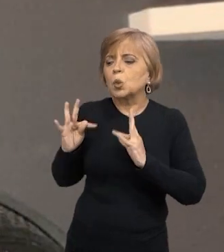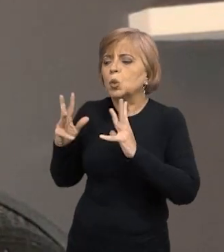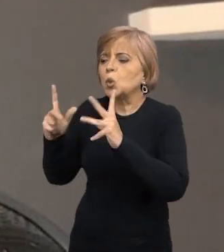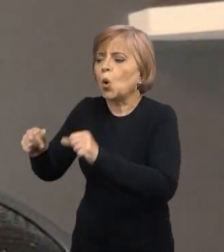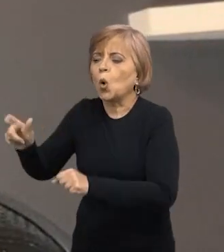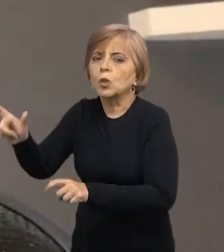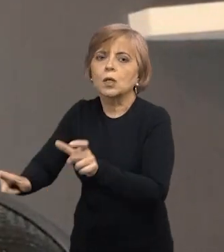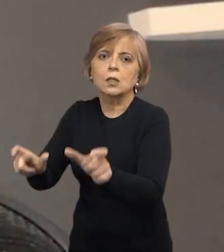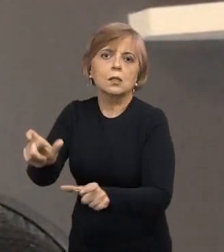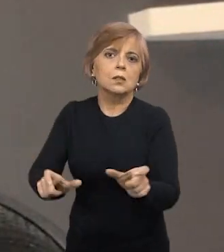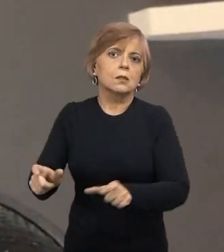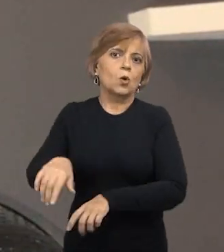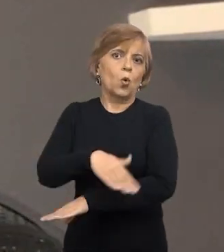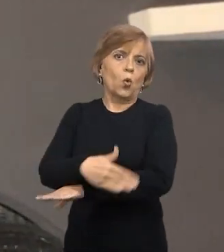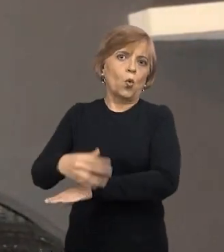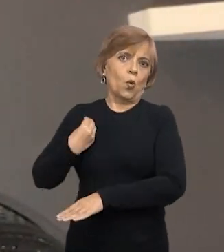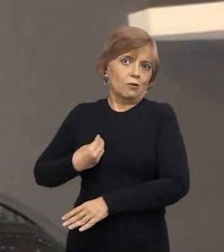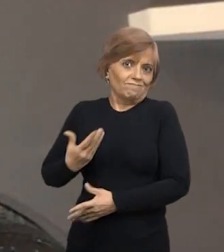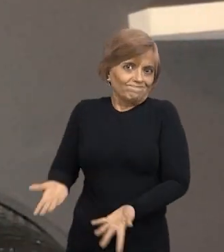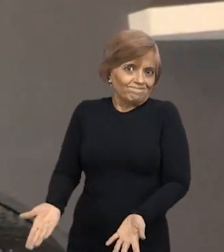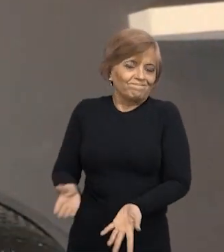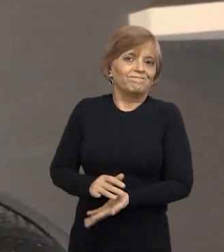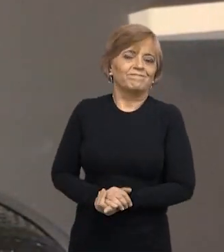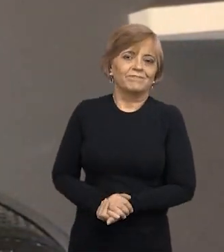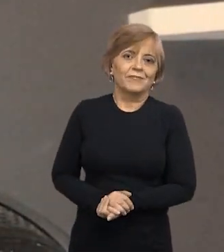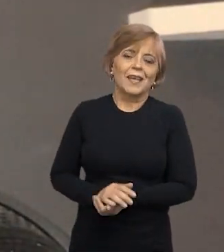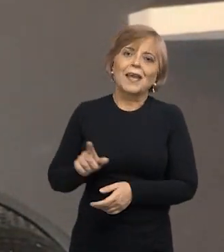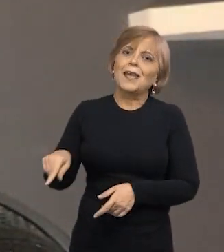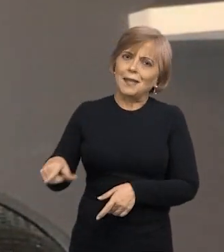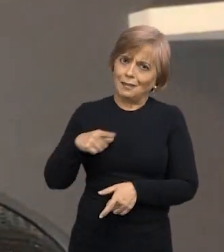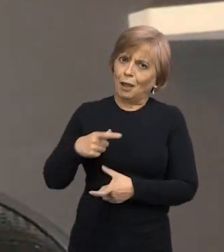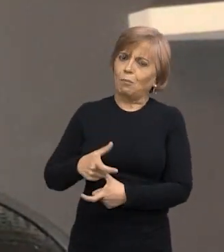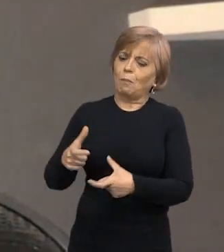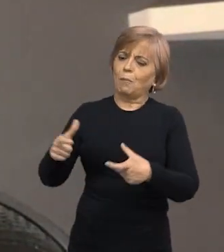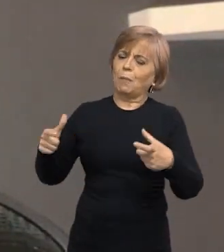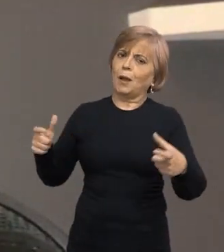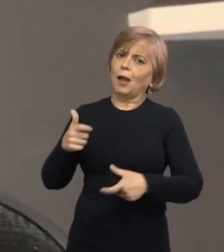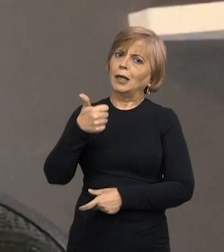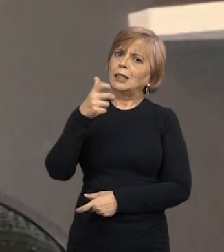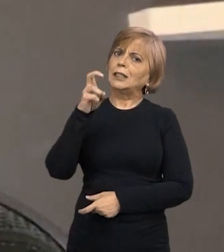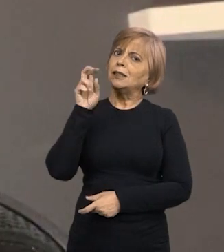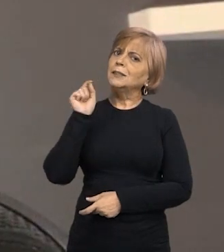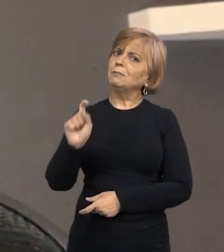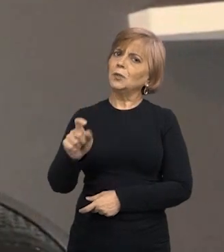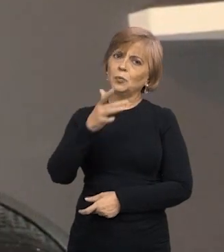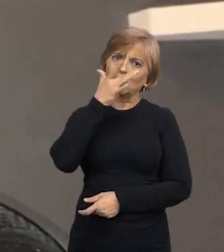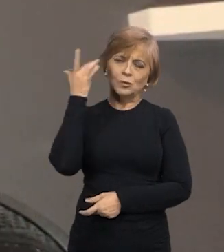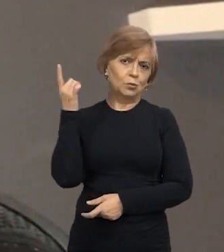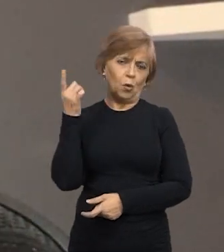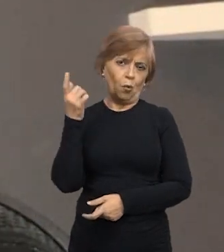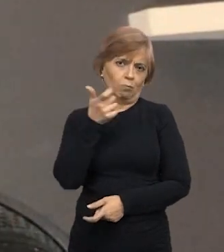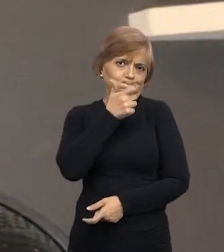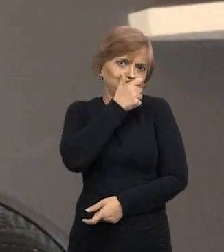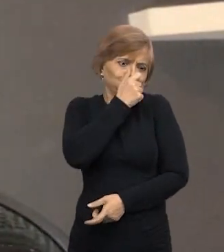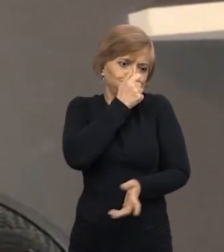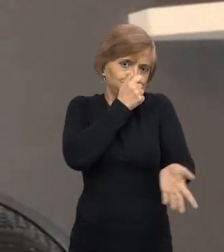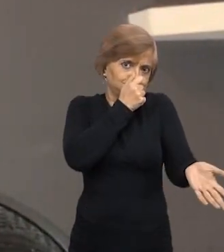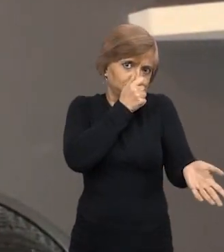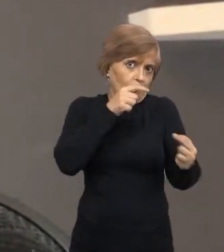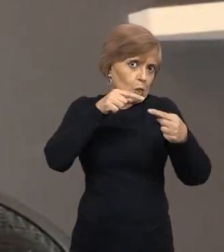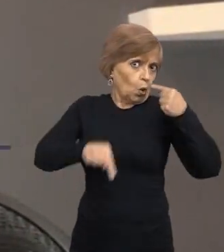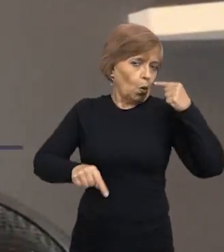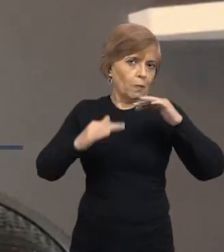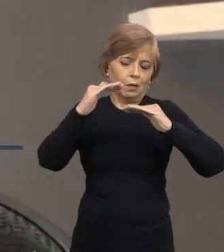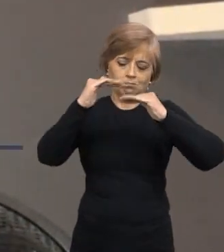de rua, que, como já dito, consiste em algo em torno de 15 mil pessoas. Então, há um